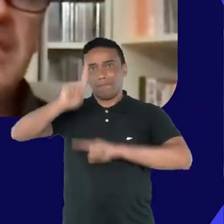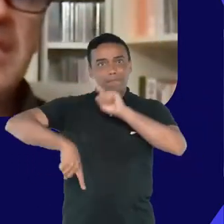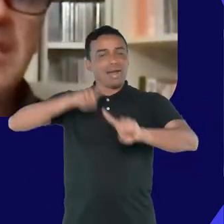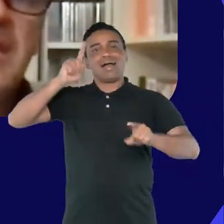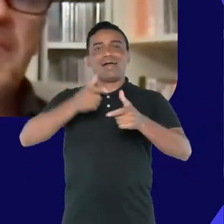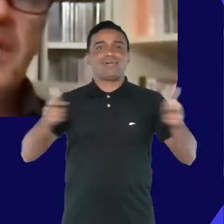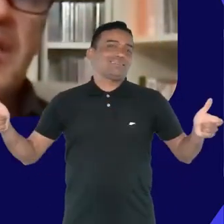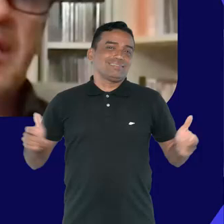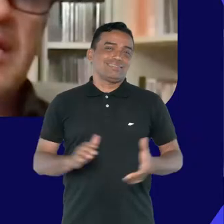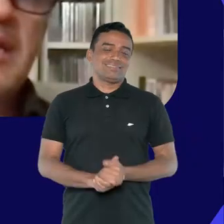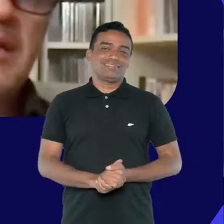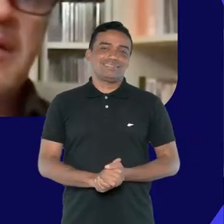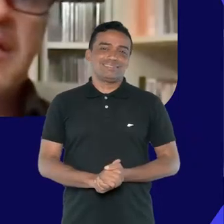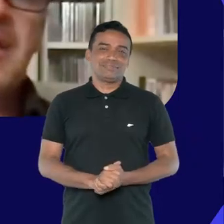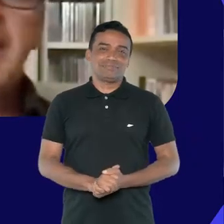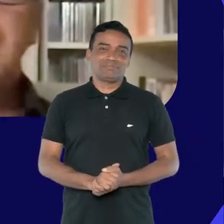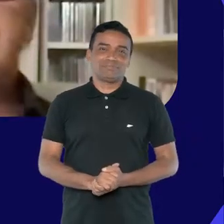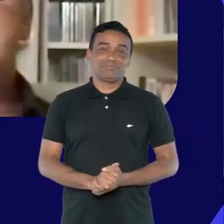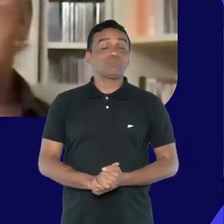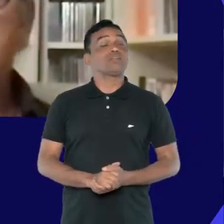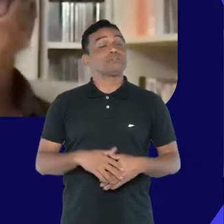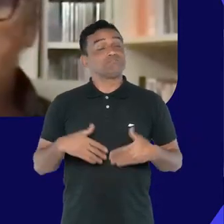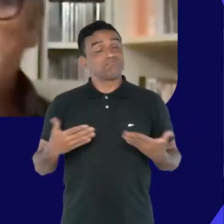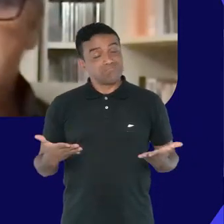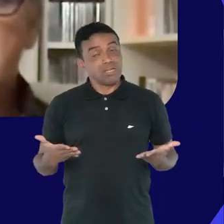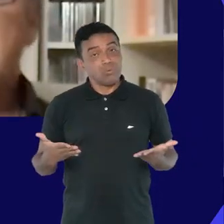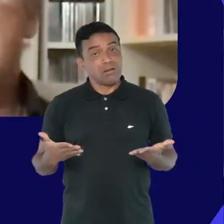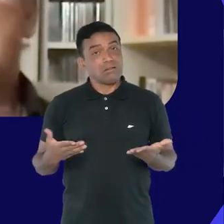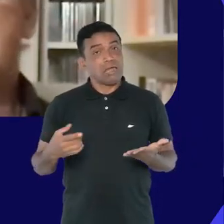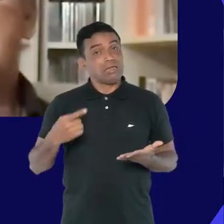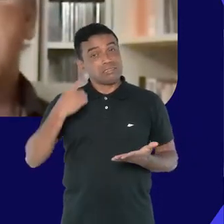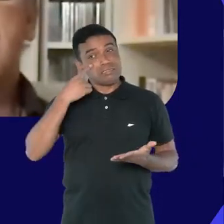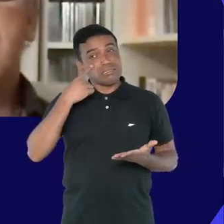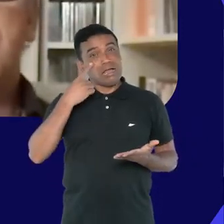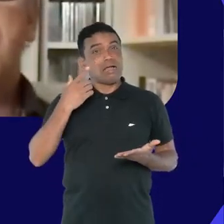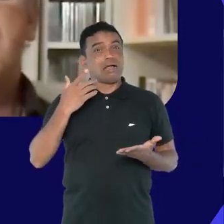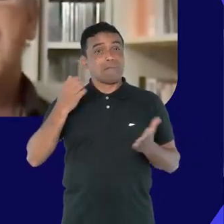nessa medida, nesse símbolo,